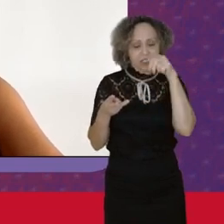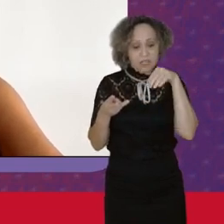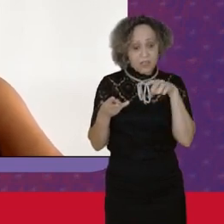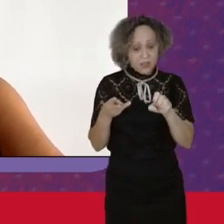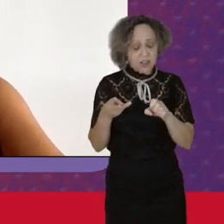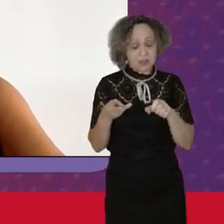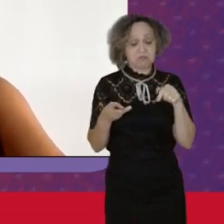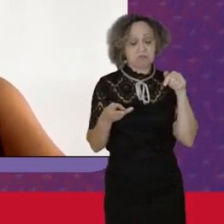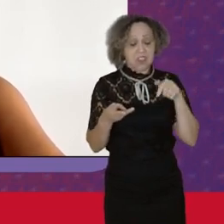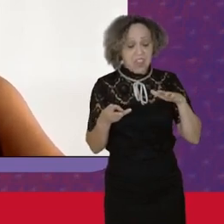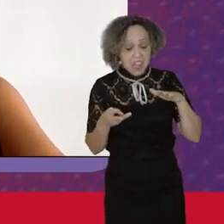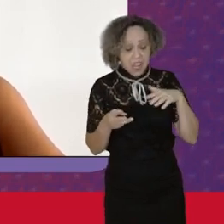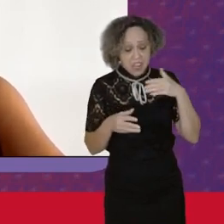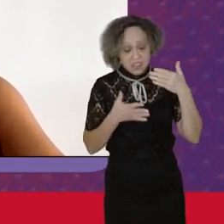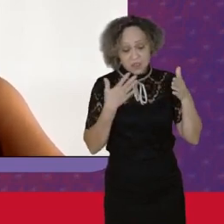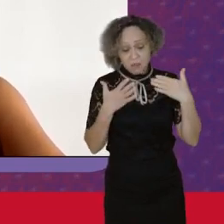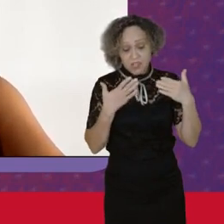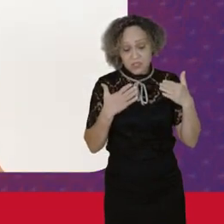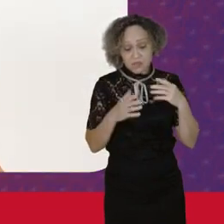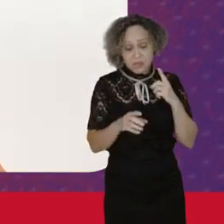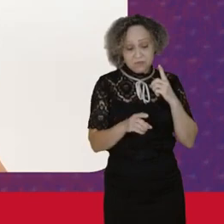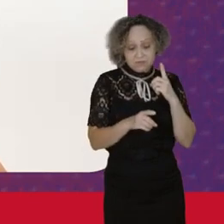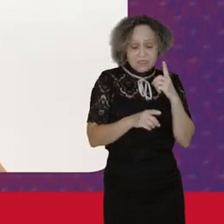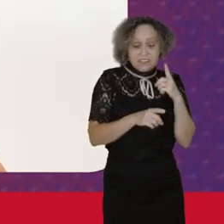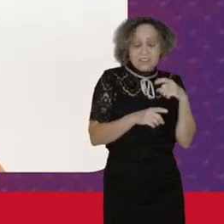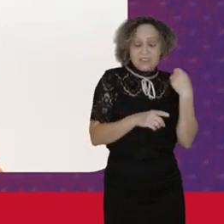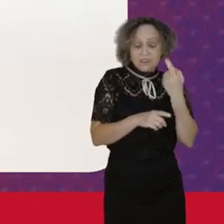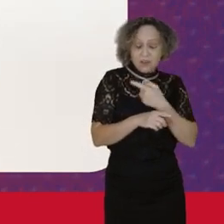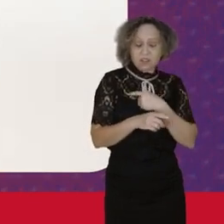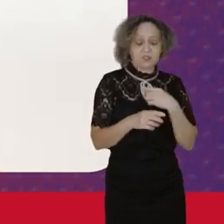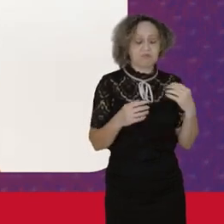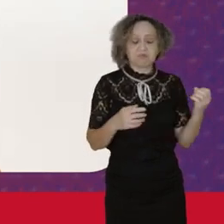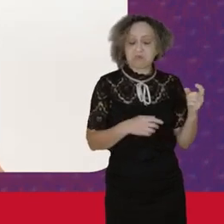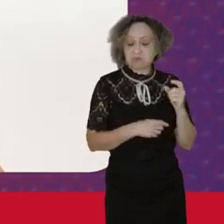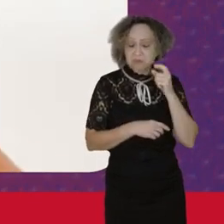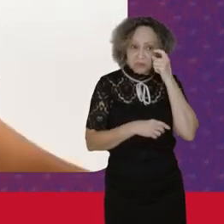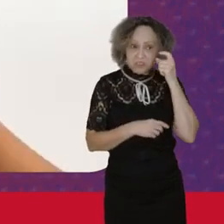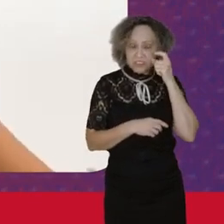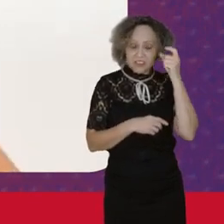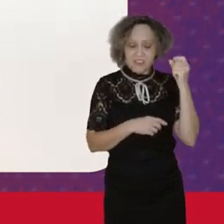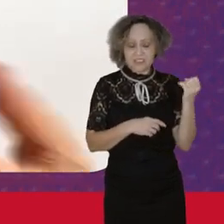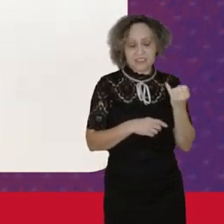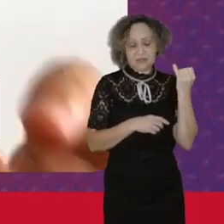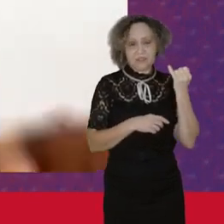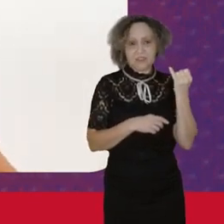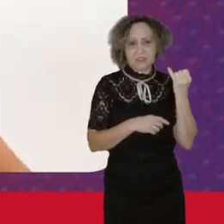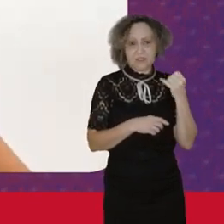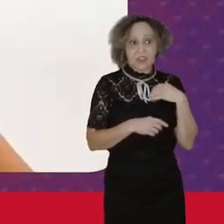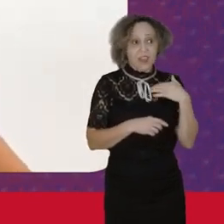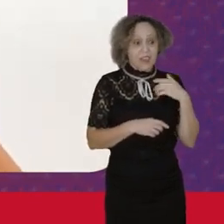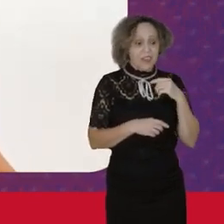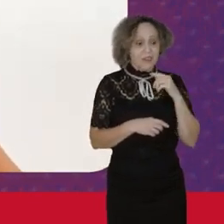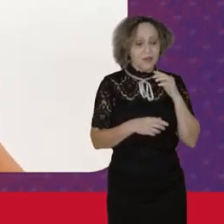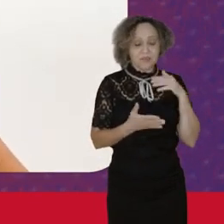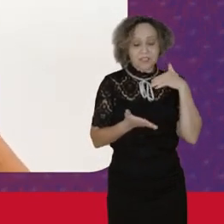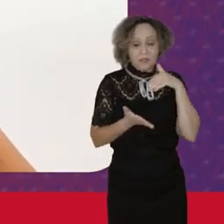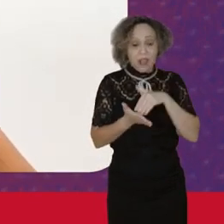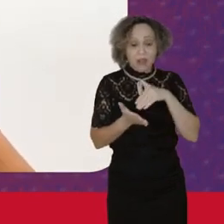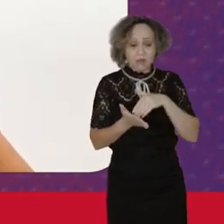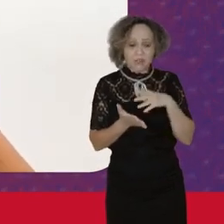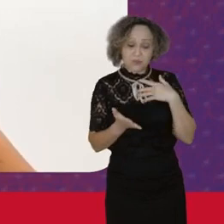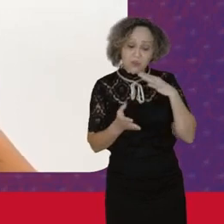muito interessante, né, desse encontro de ideias. Ficando por último, eu acabo sendo um pouco mais complementar,